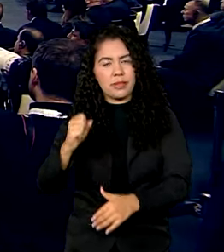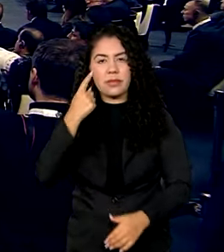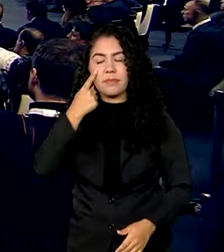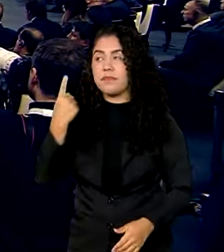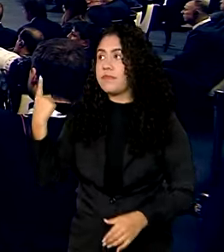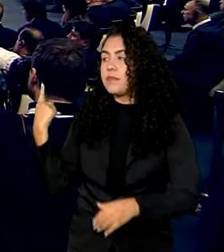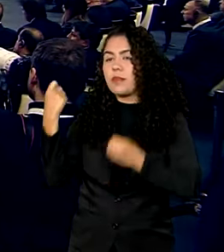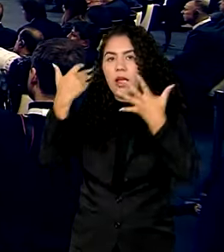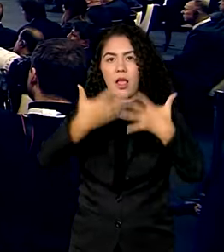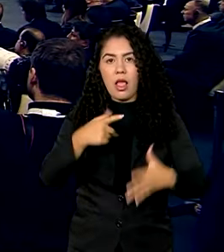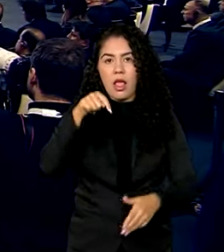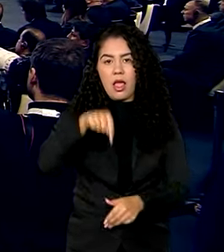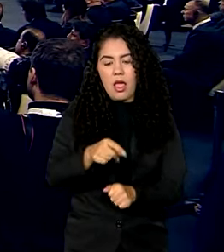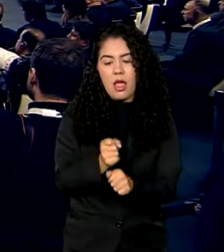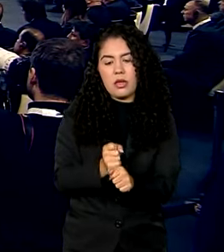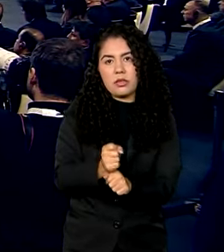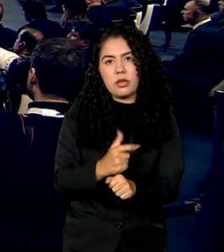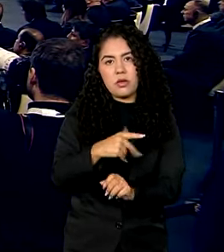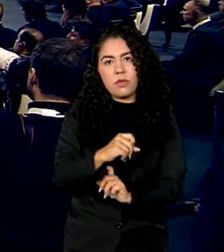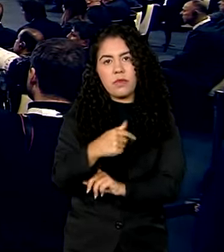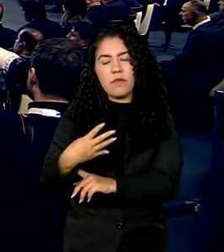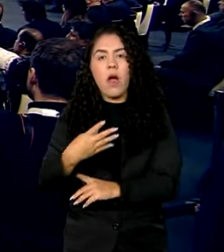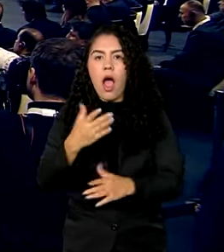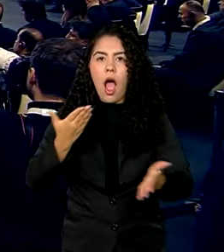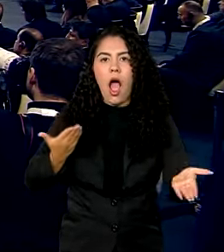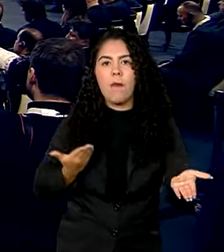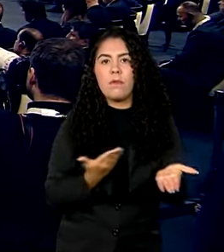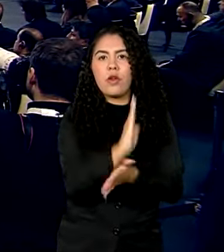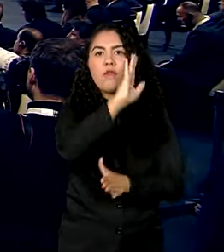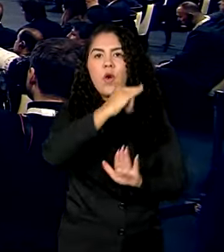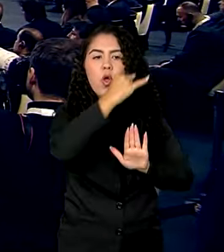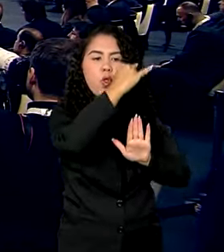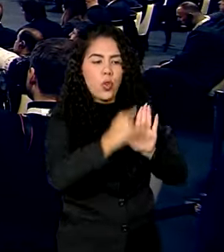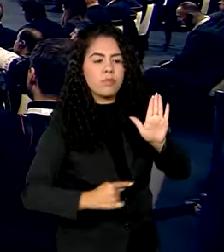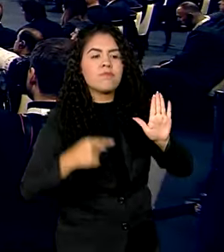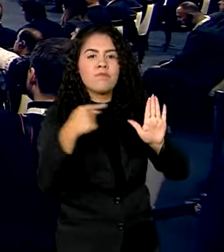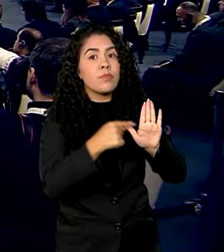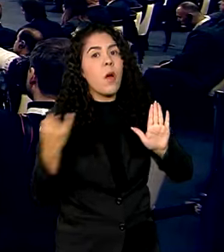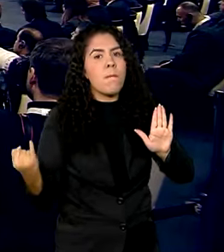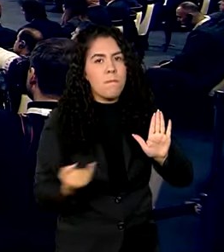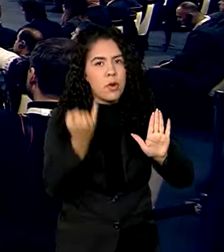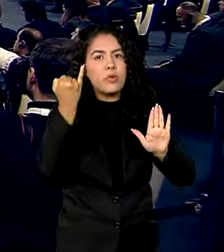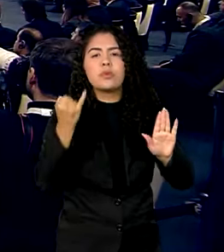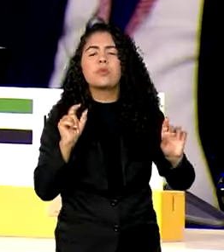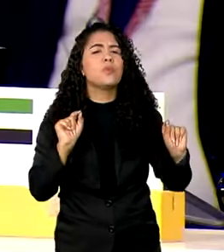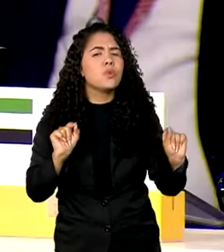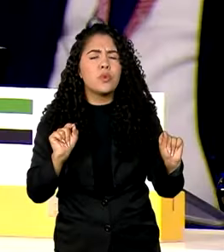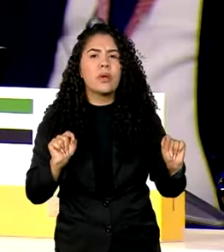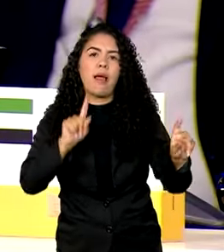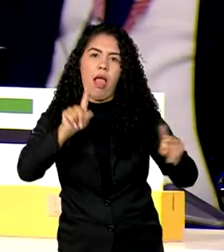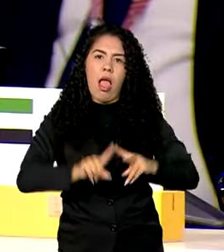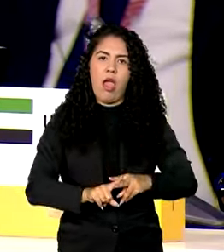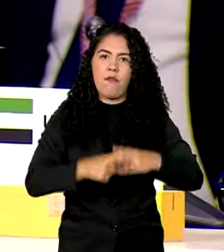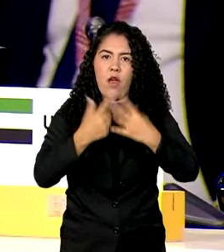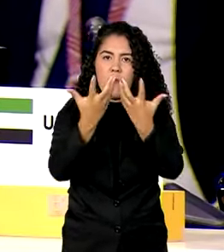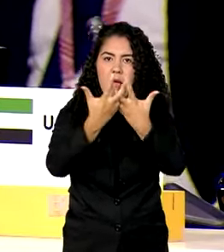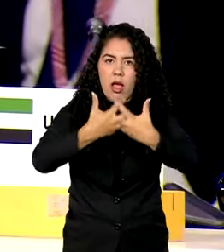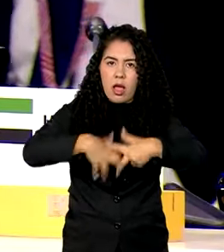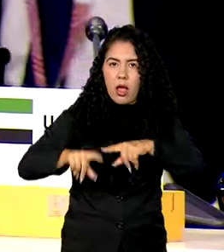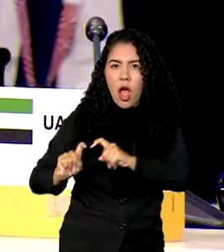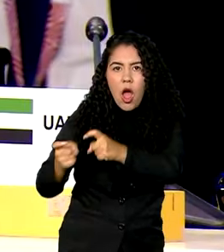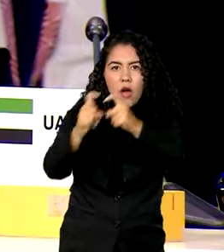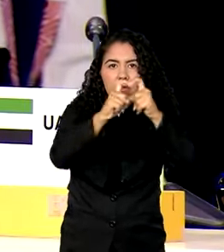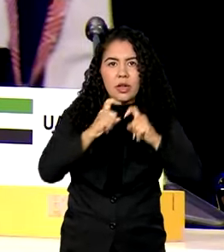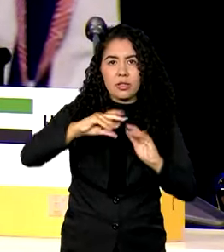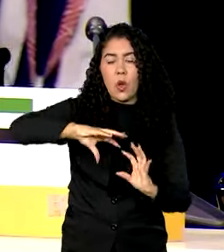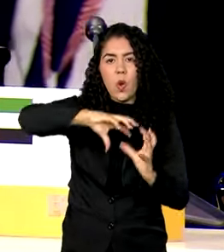do G20 aprovou um importante chamado à ação sobre a reforma da governança global, que contou com o